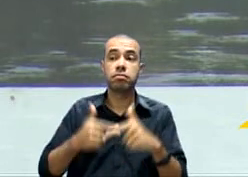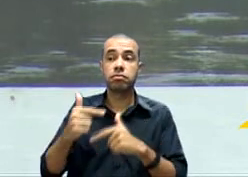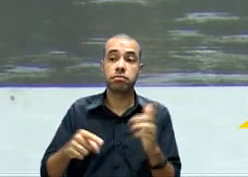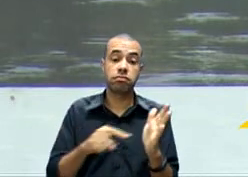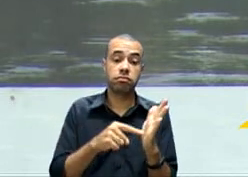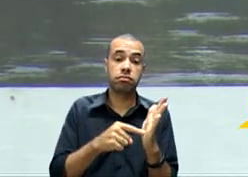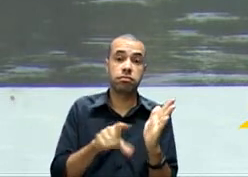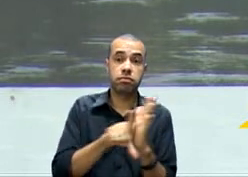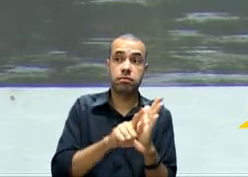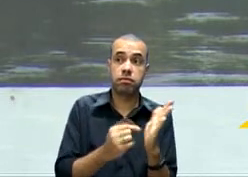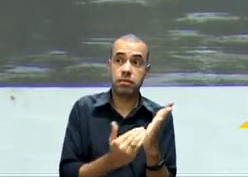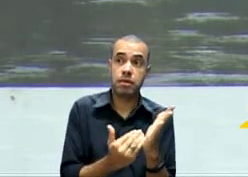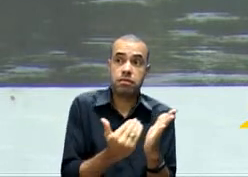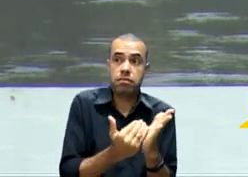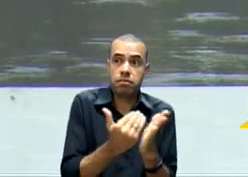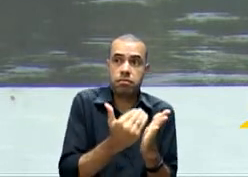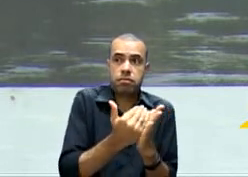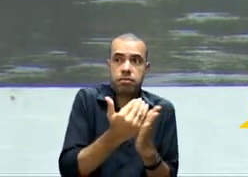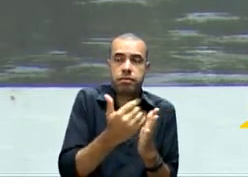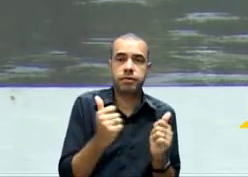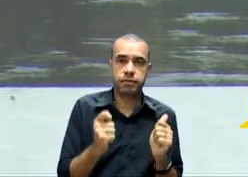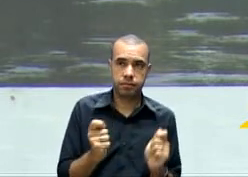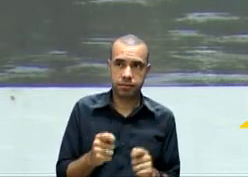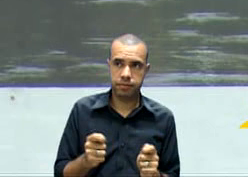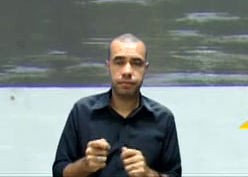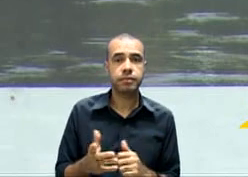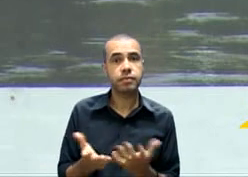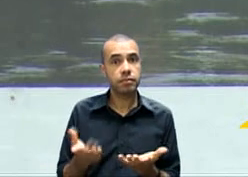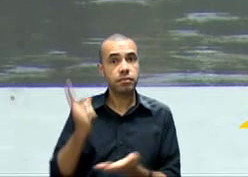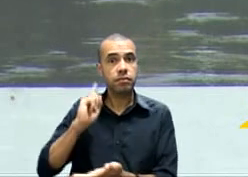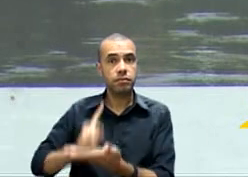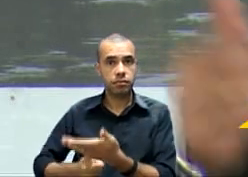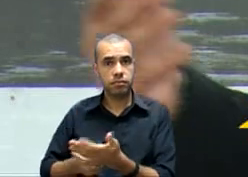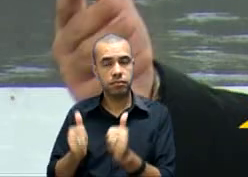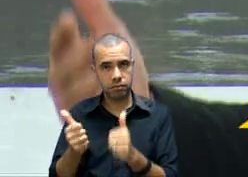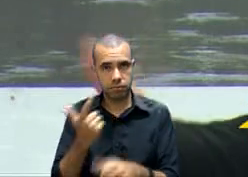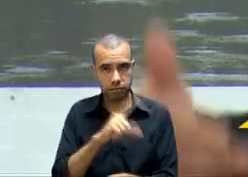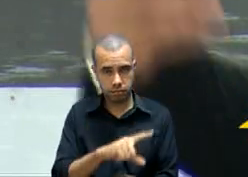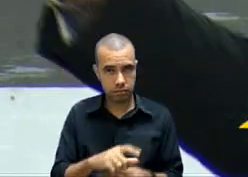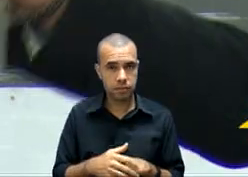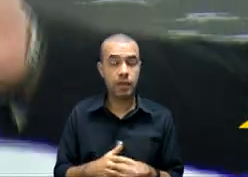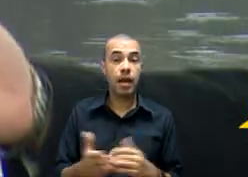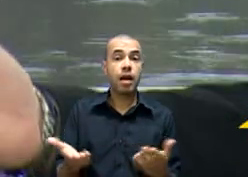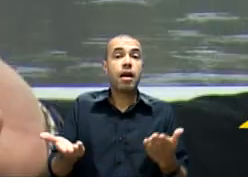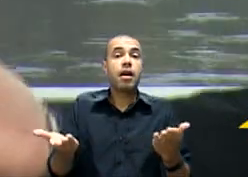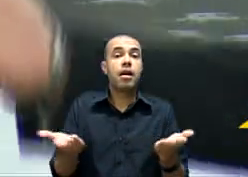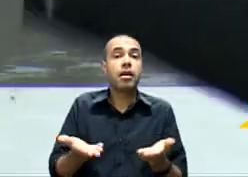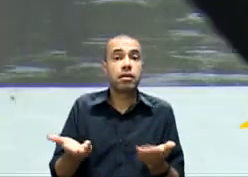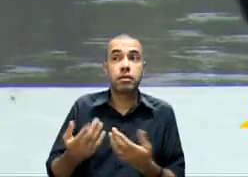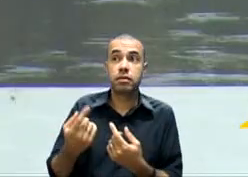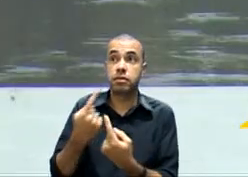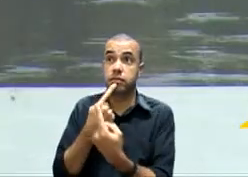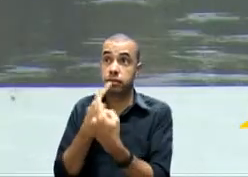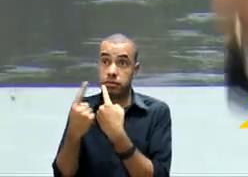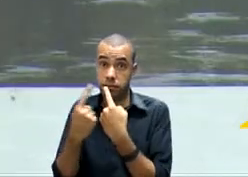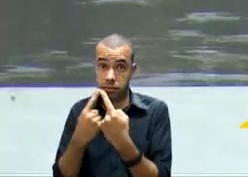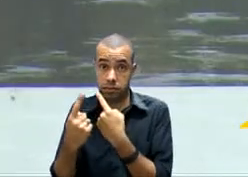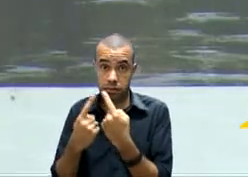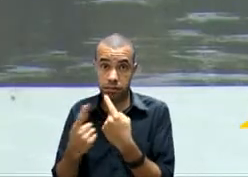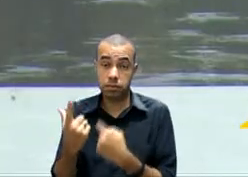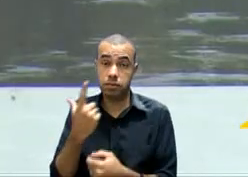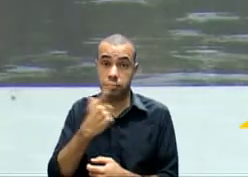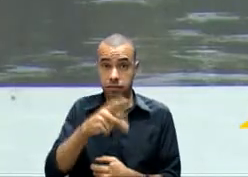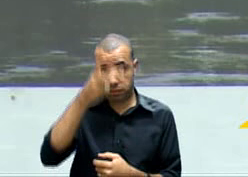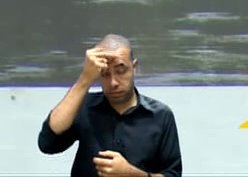lei, e isso ficou acertado lá. Então, agora, com essa conversa que teve com